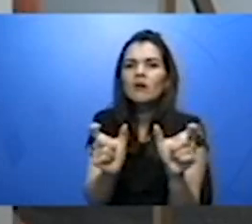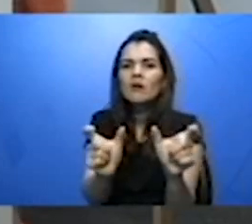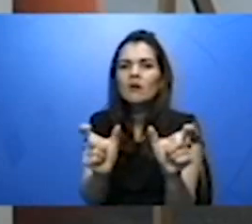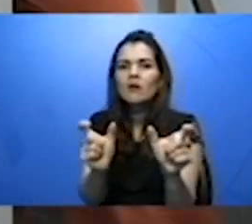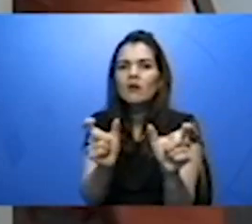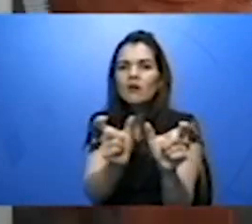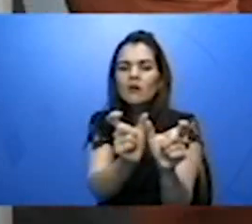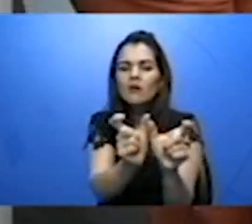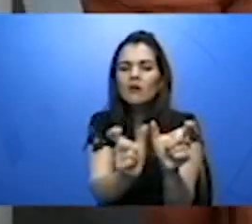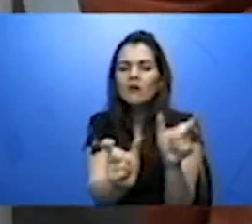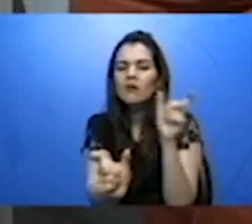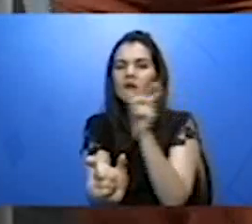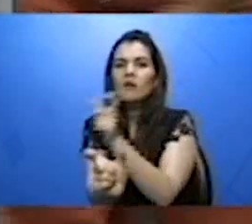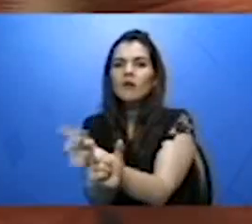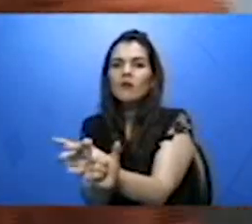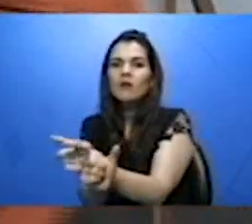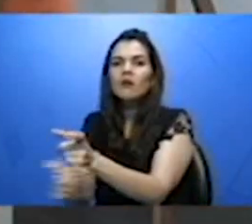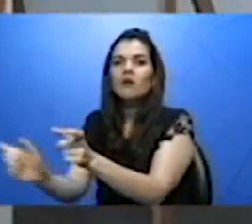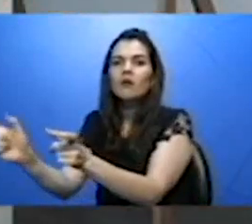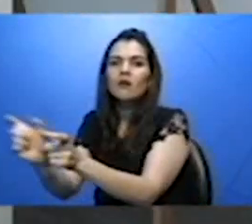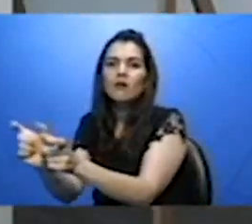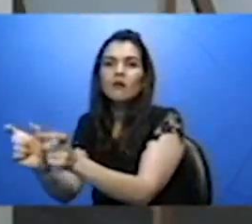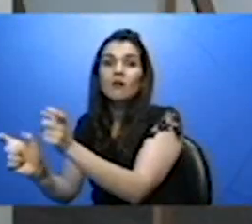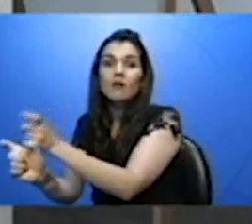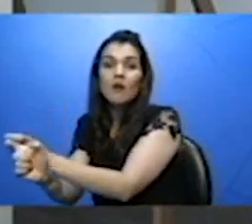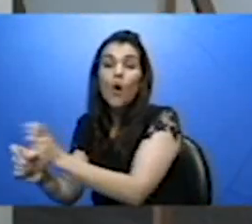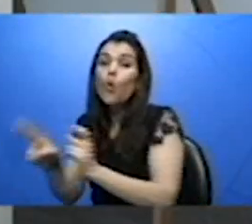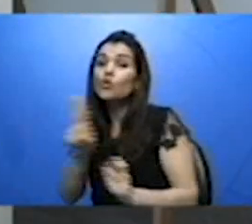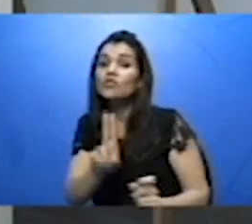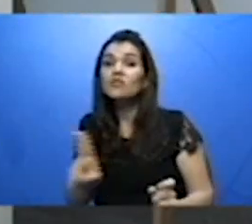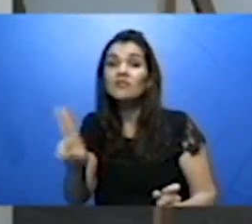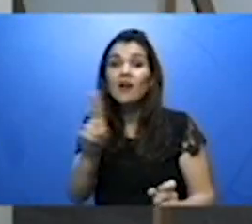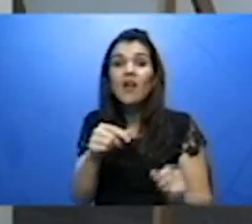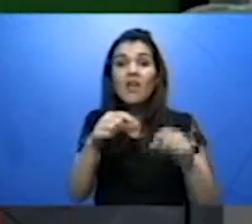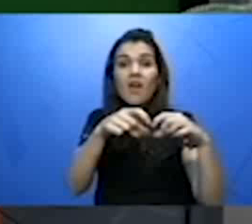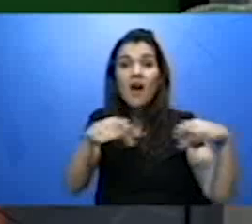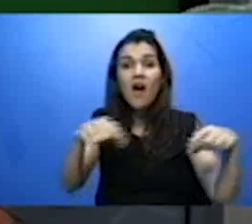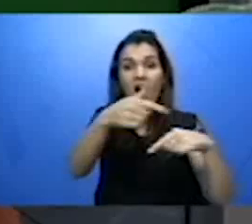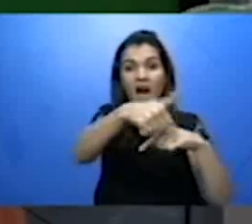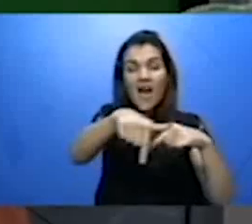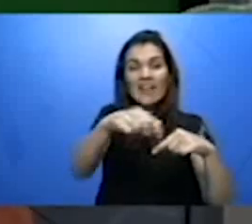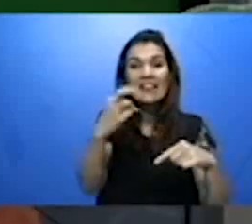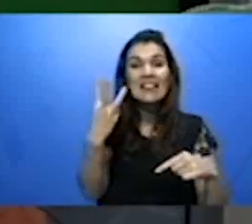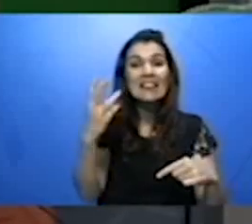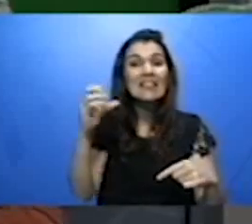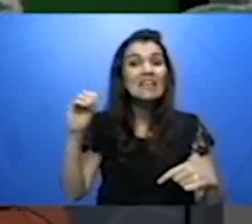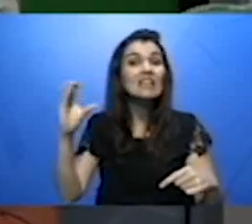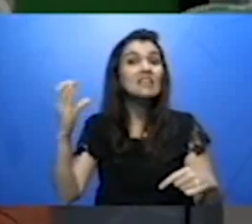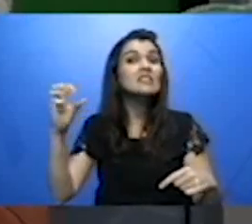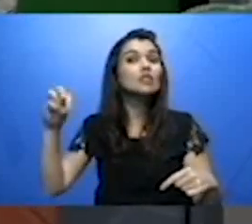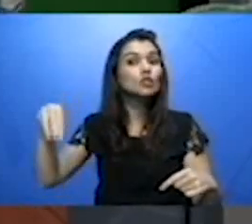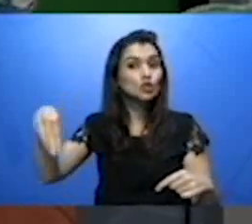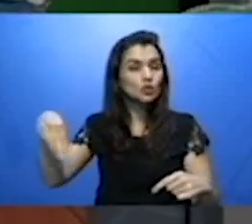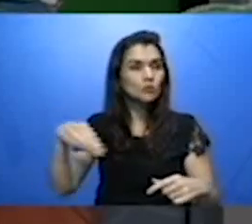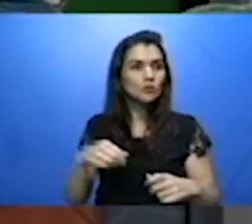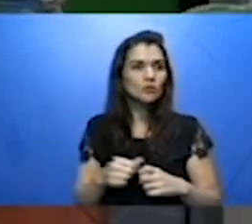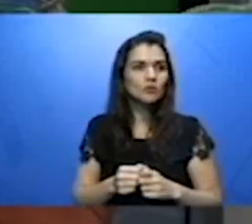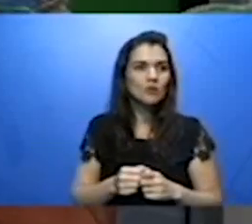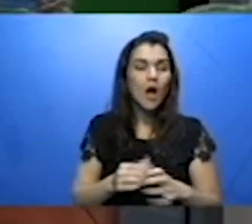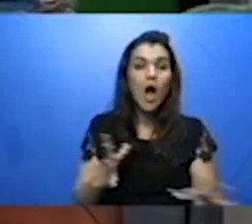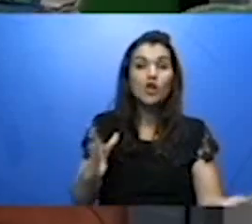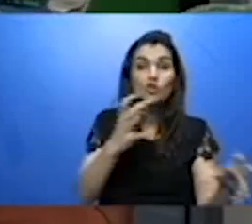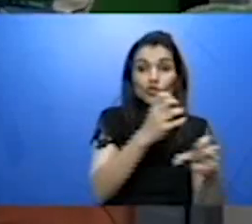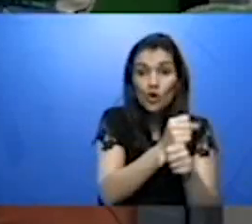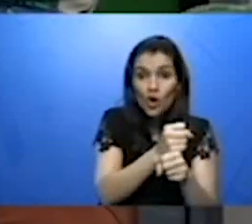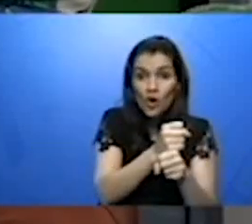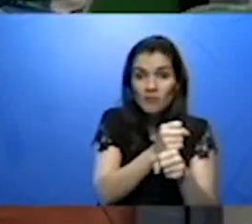utilizaria olha coloquei a régua aqui 30 cm né mais uma